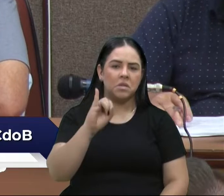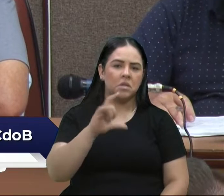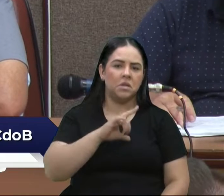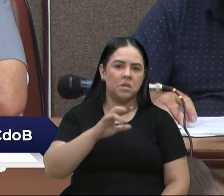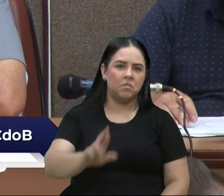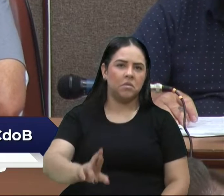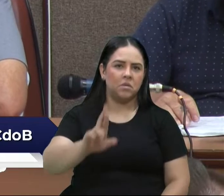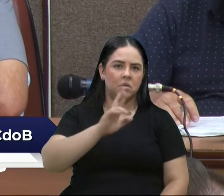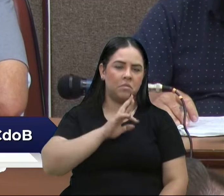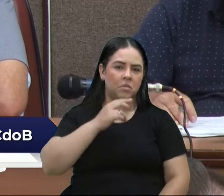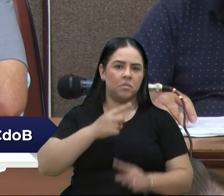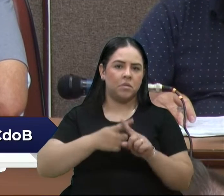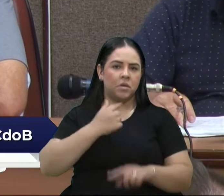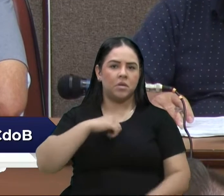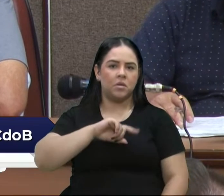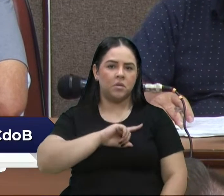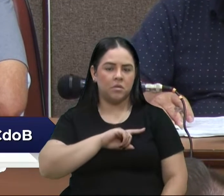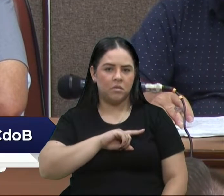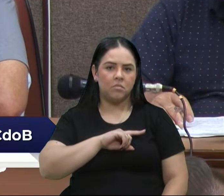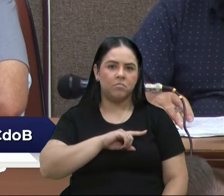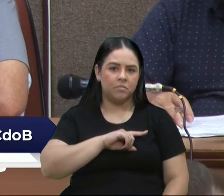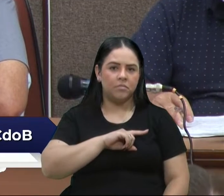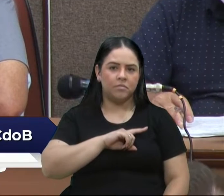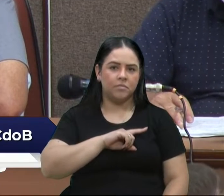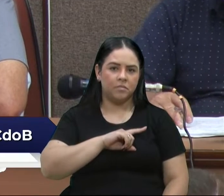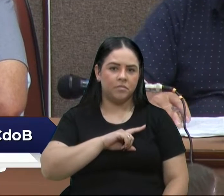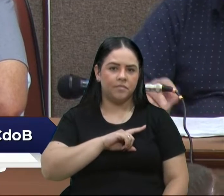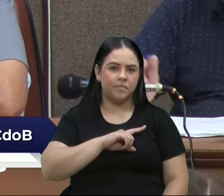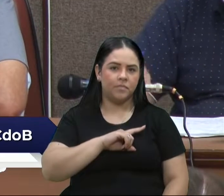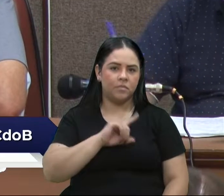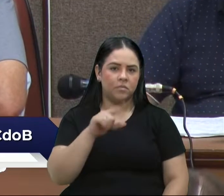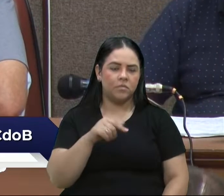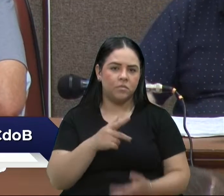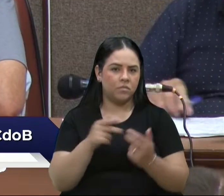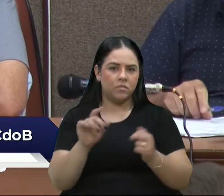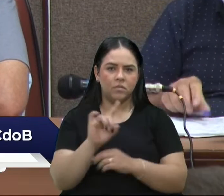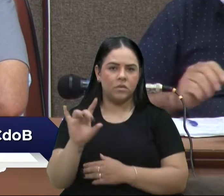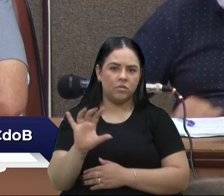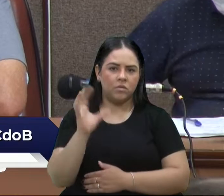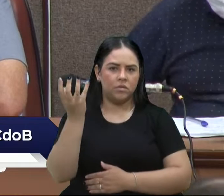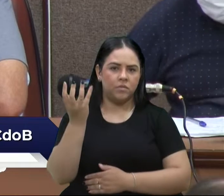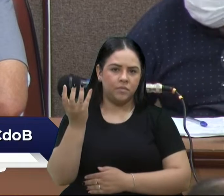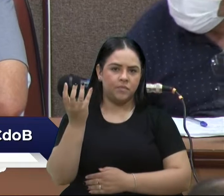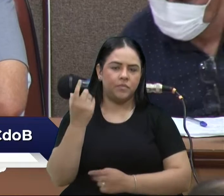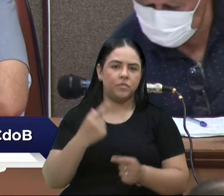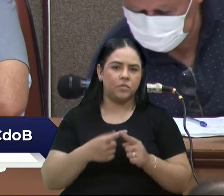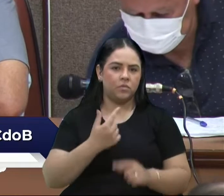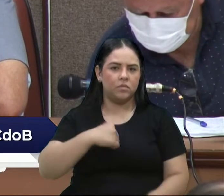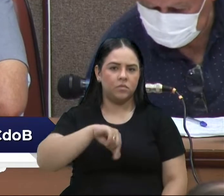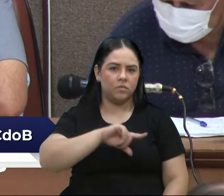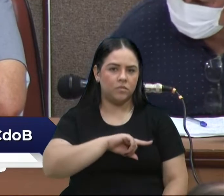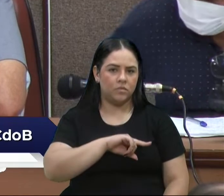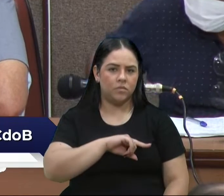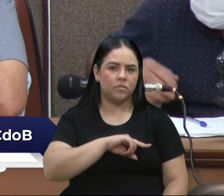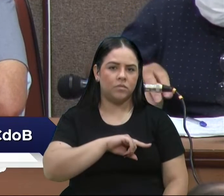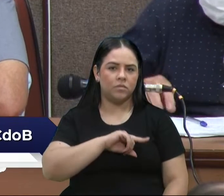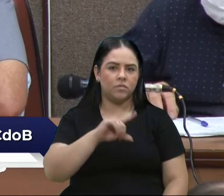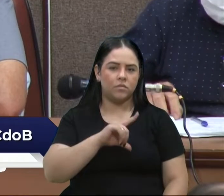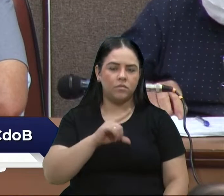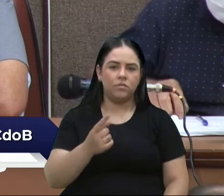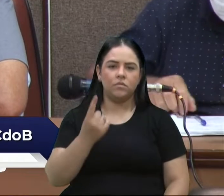nós também é um preocupante que não venham, né? Porque já tivemos uma reunião